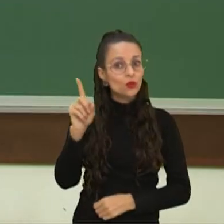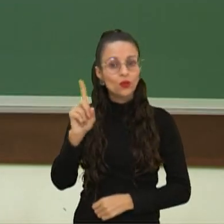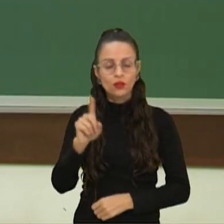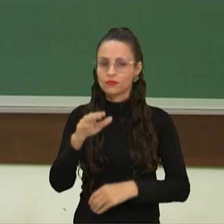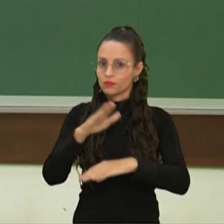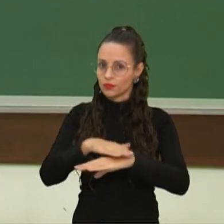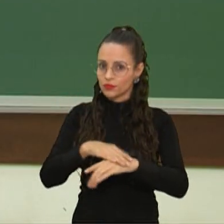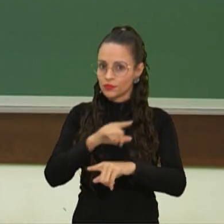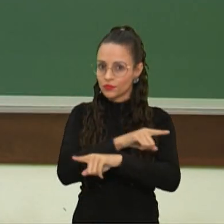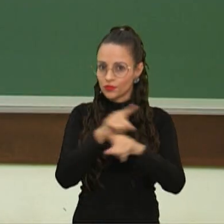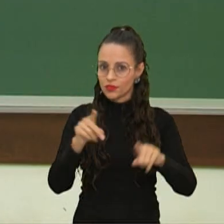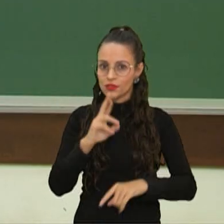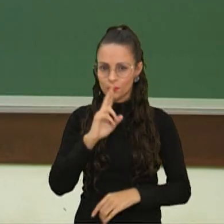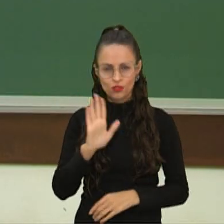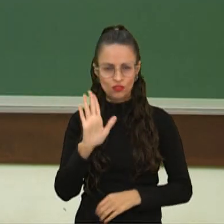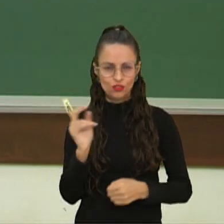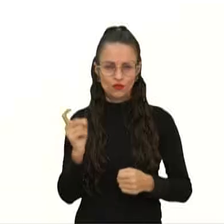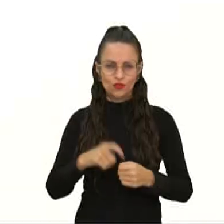para vocês, hein? Daí a gente já volta.